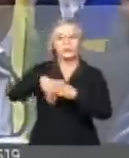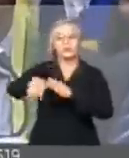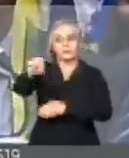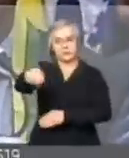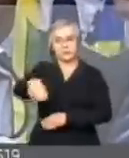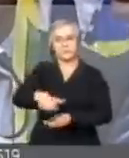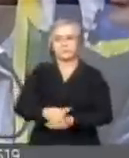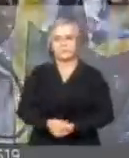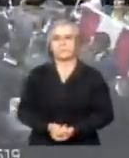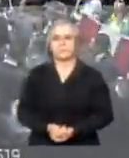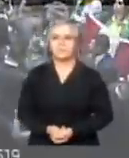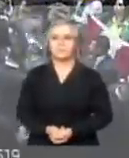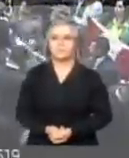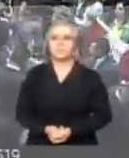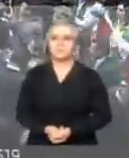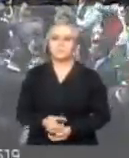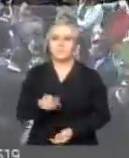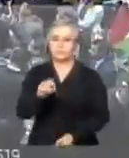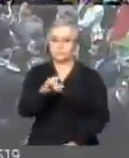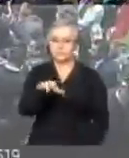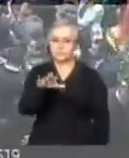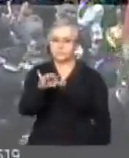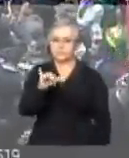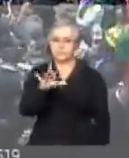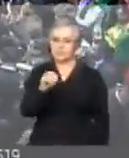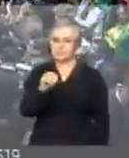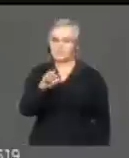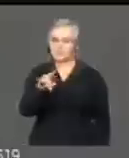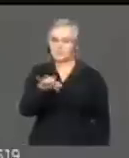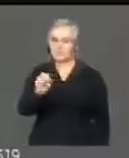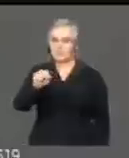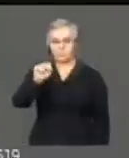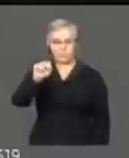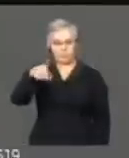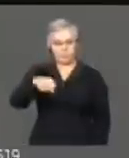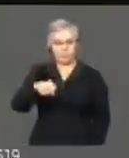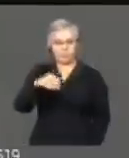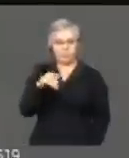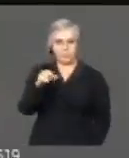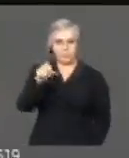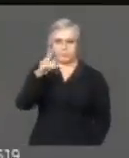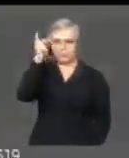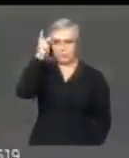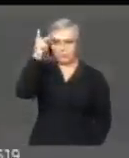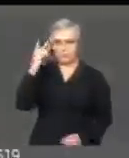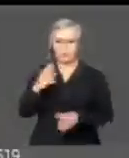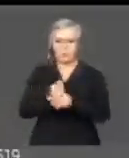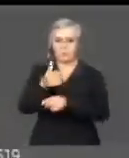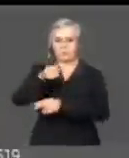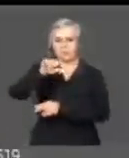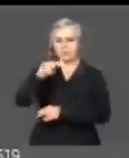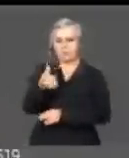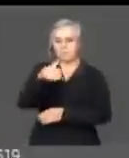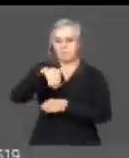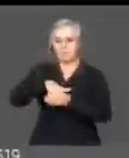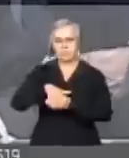senhor presidente. Silvio Torres votou sim. É do PSDB de São Paulo, 196